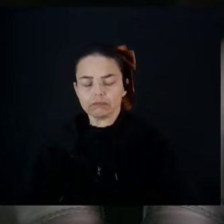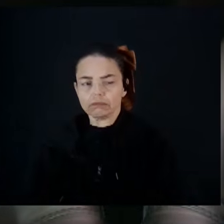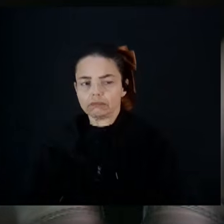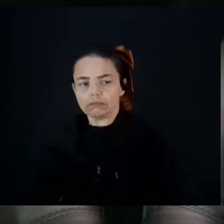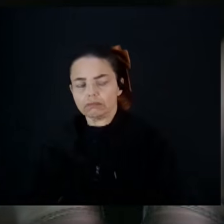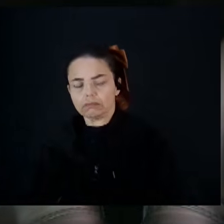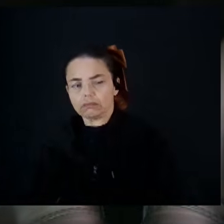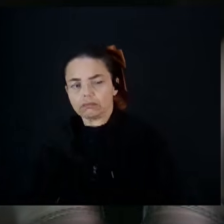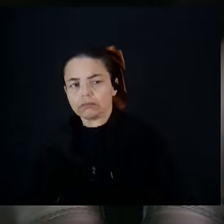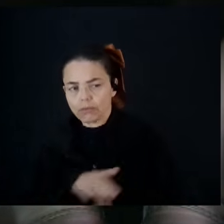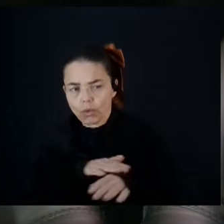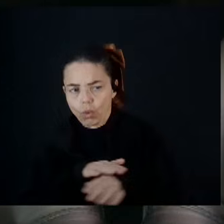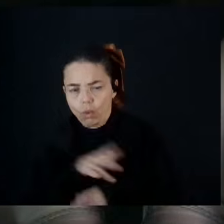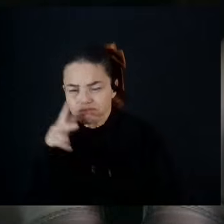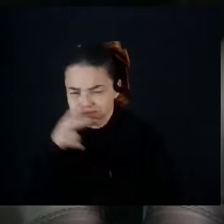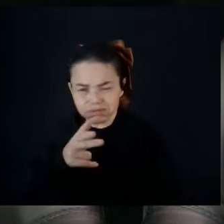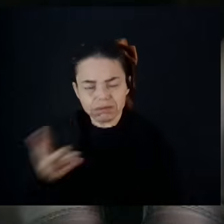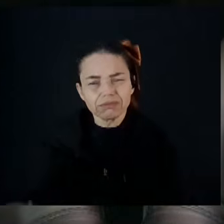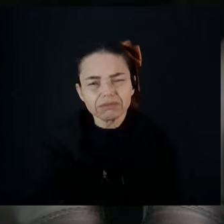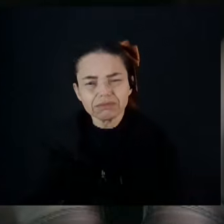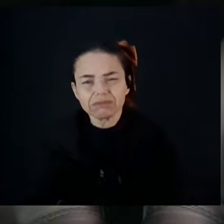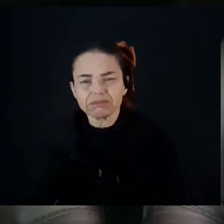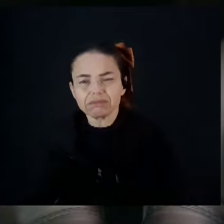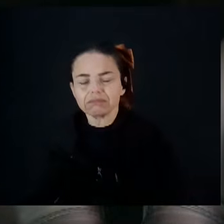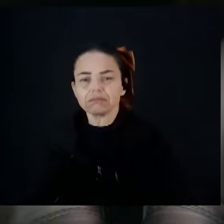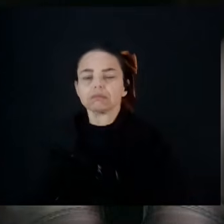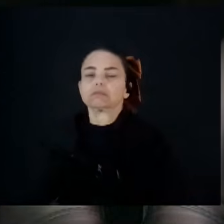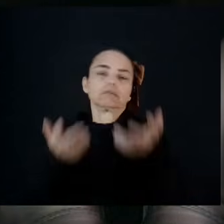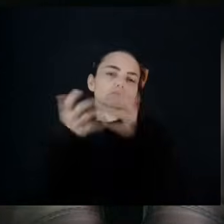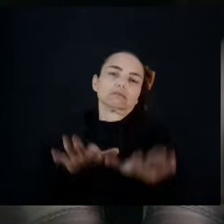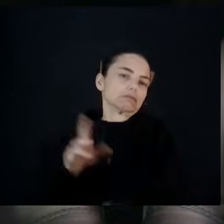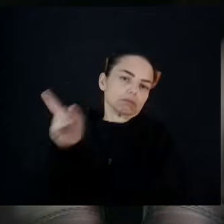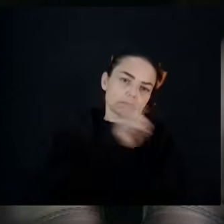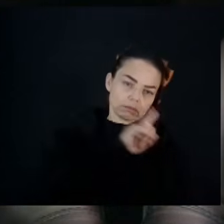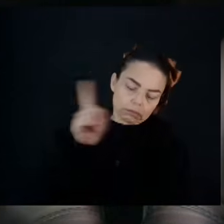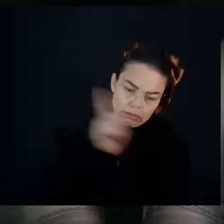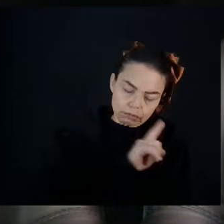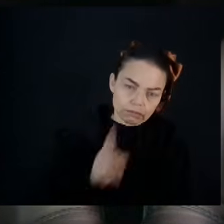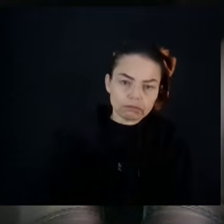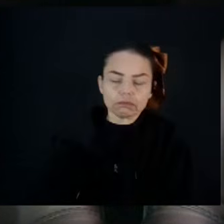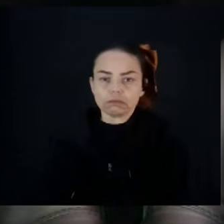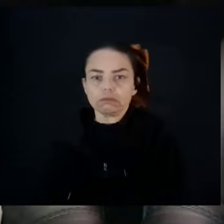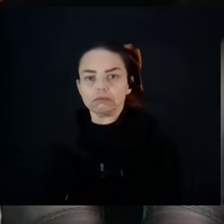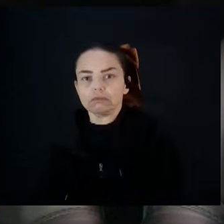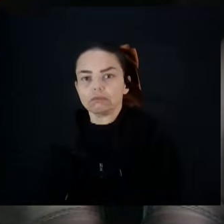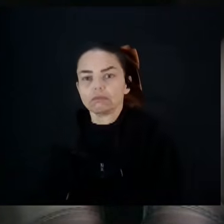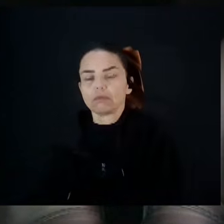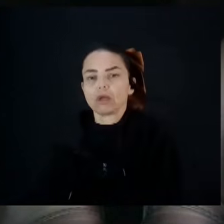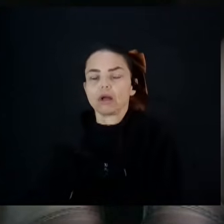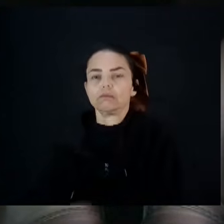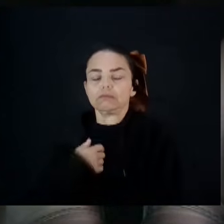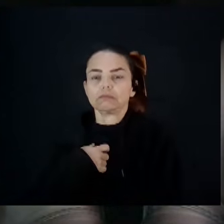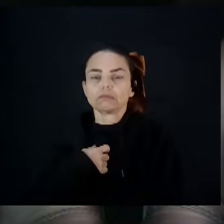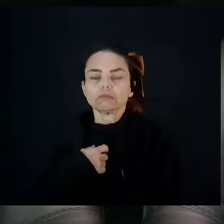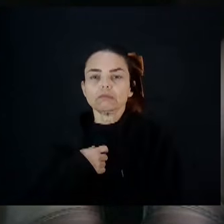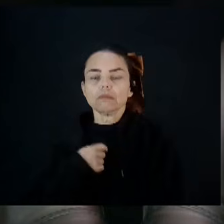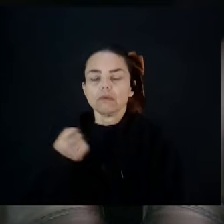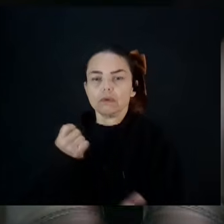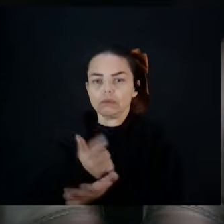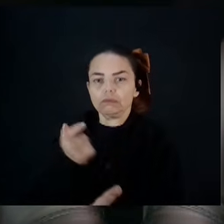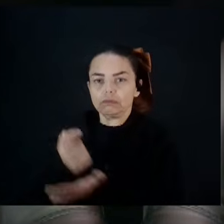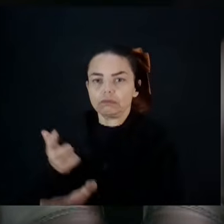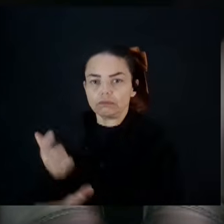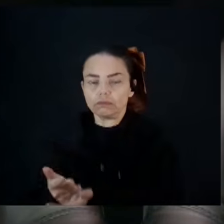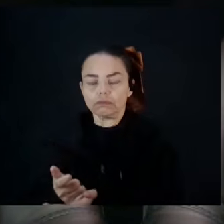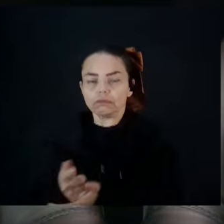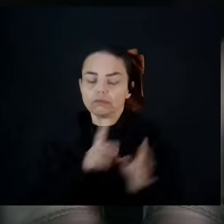conversas. E eu falo, não quero mais isso para mim. Olha, um gasto de energia, um gasto de dinheiro, porque às vezes, né, tem que ser uma terapia,